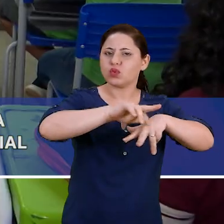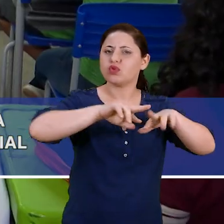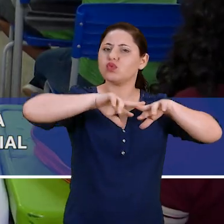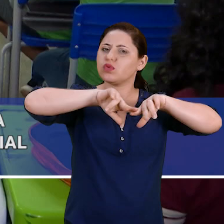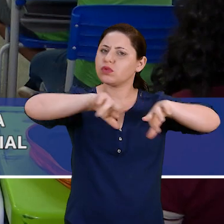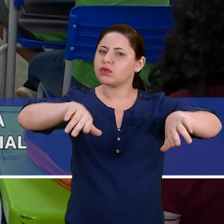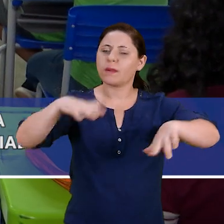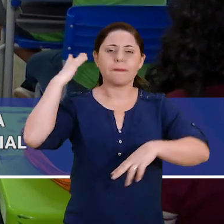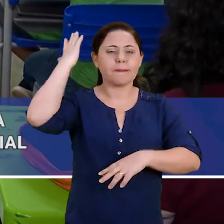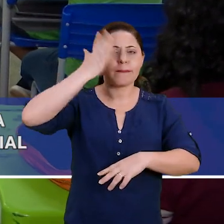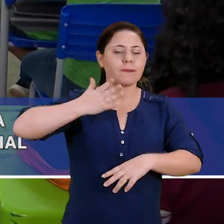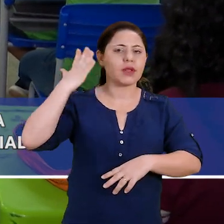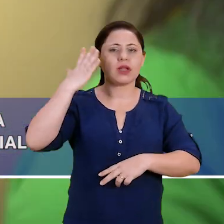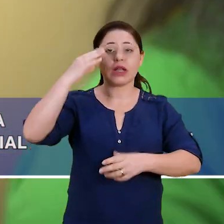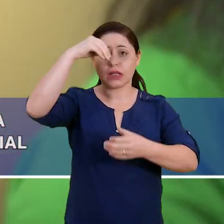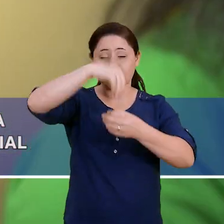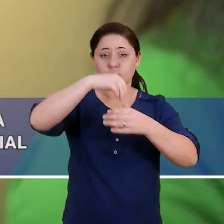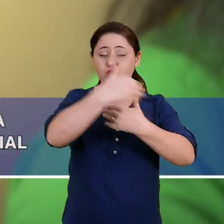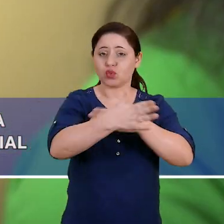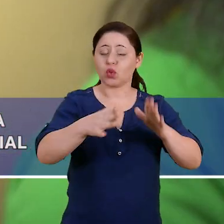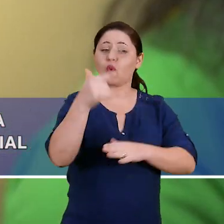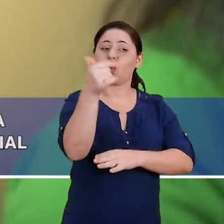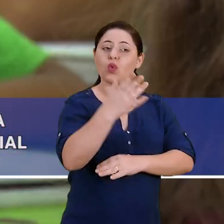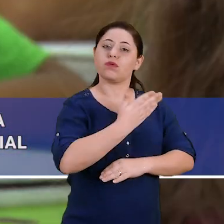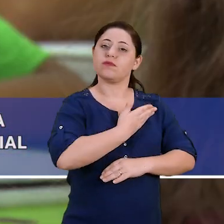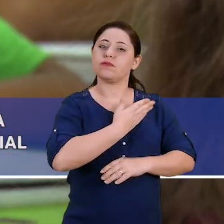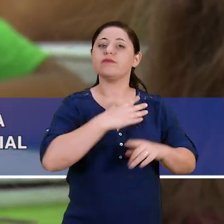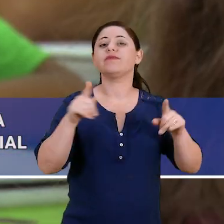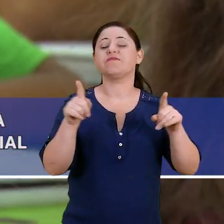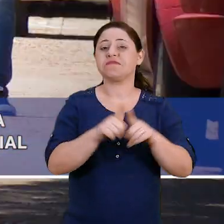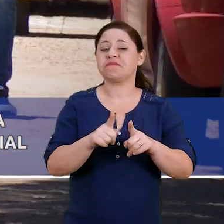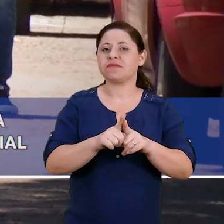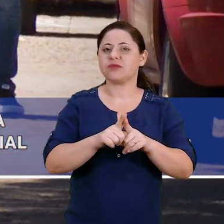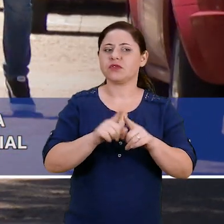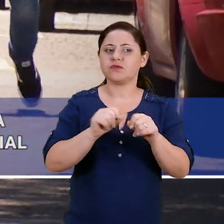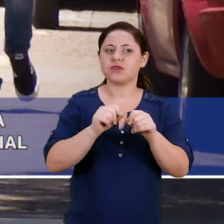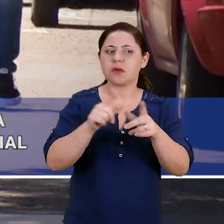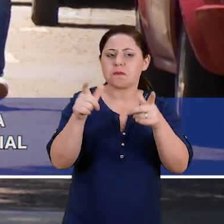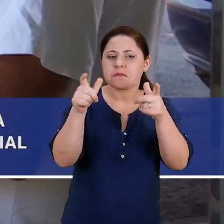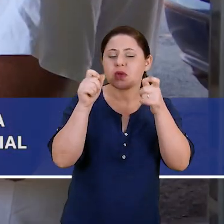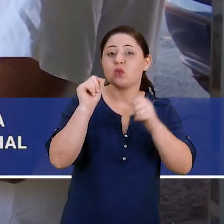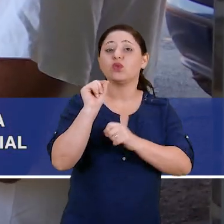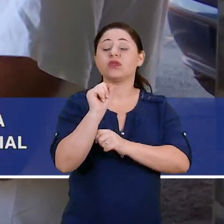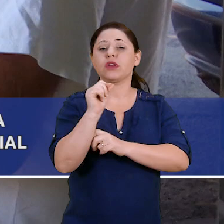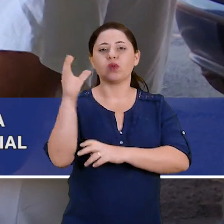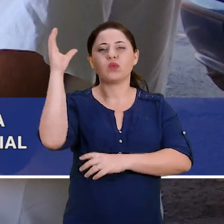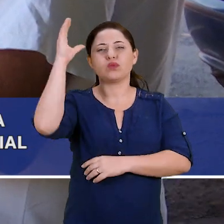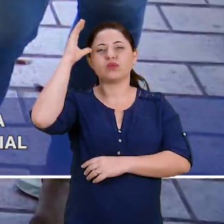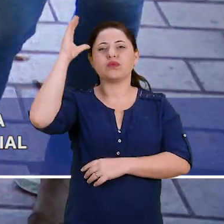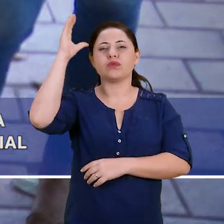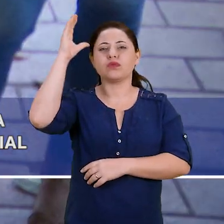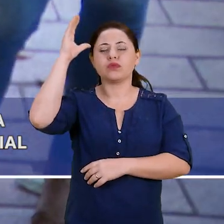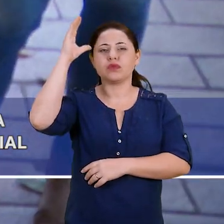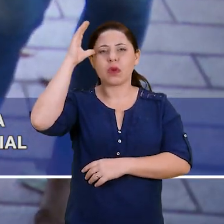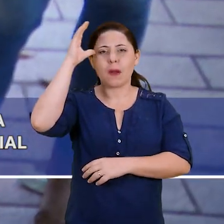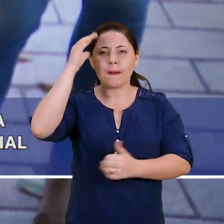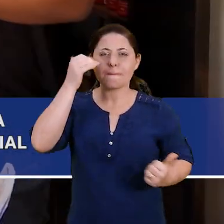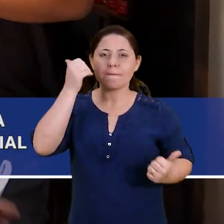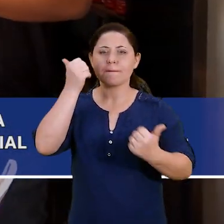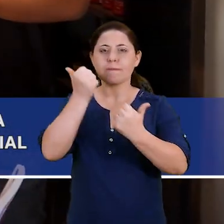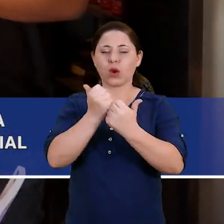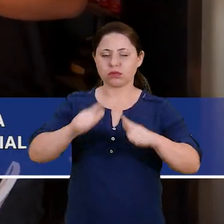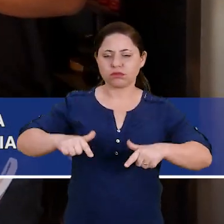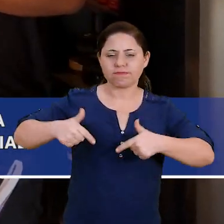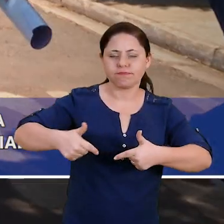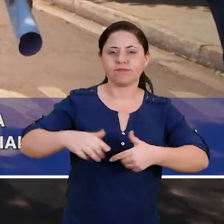gênero, ministraram palestras em salas de aula para outros colegas e despertaram na comunidade a conscientização para o